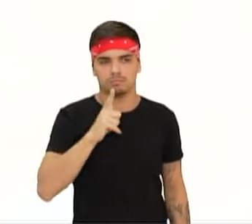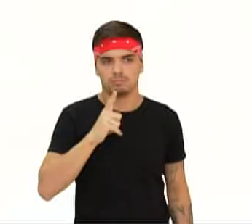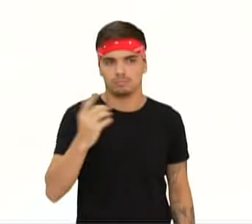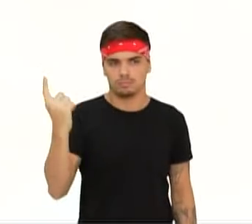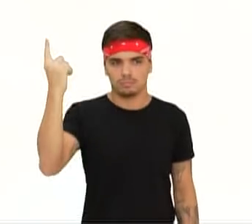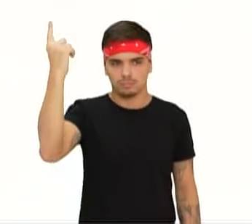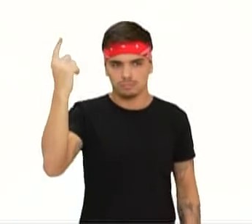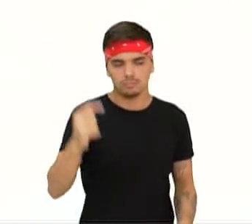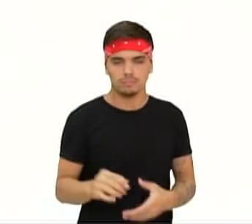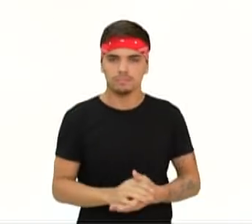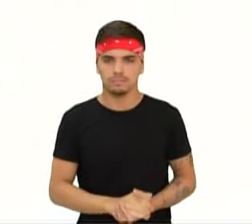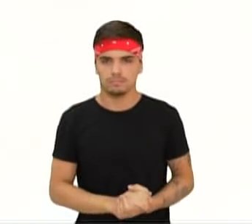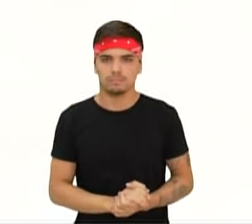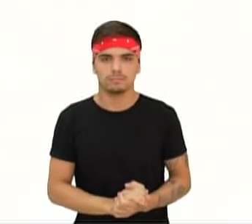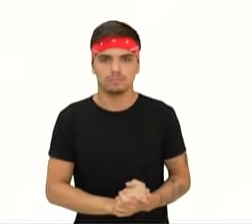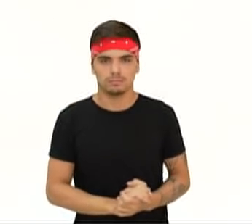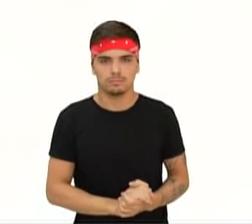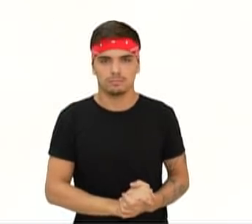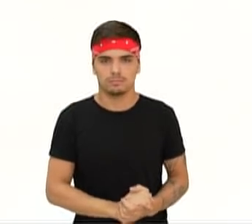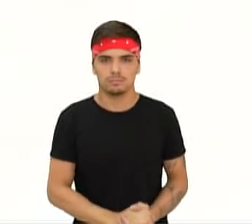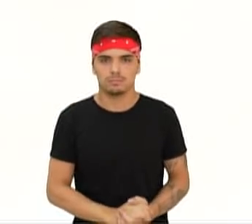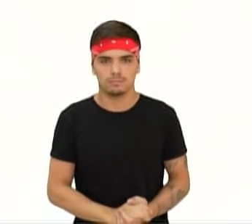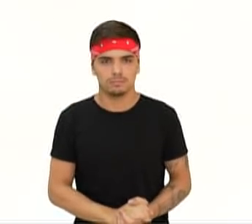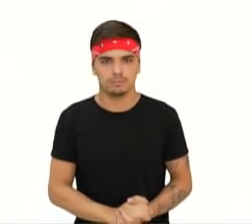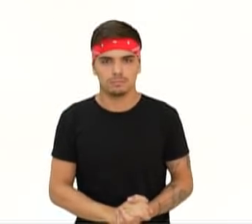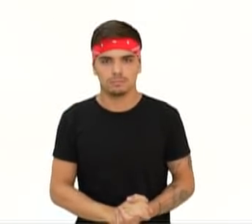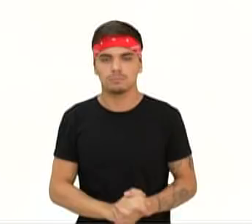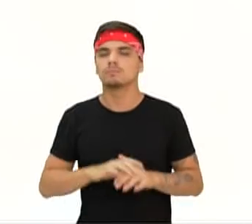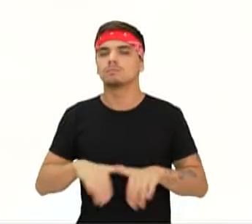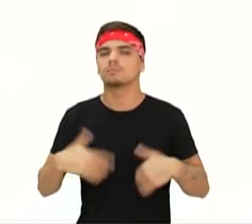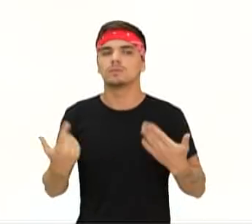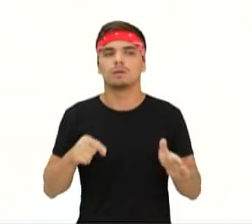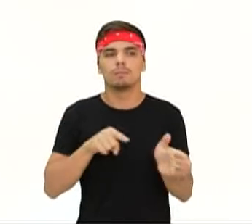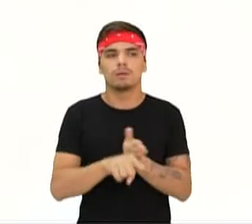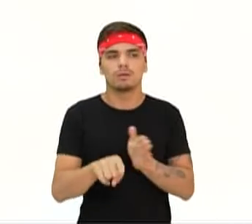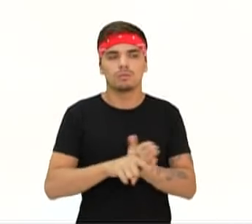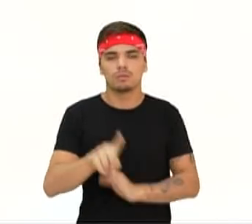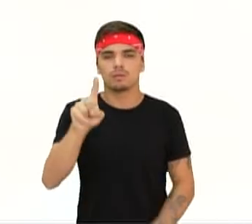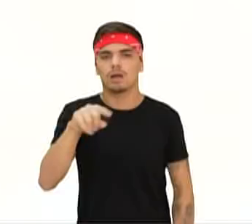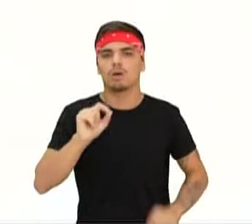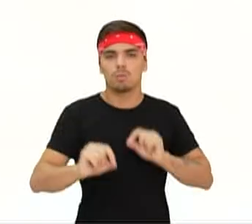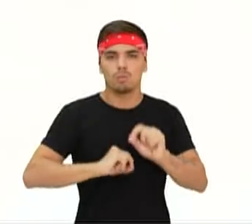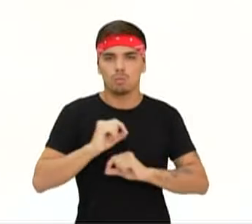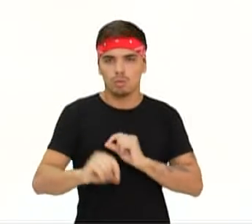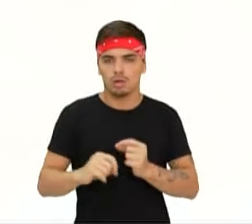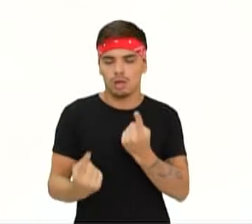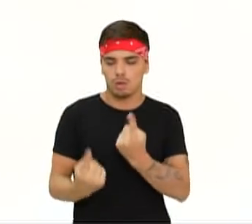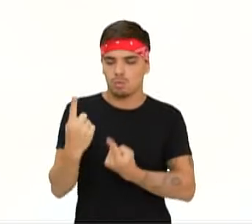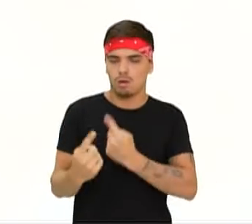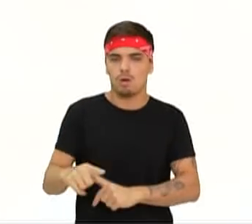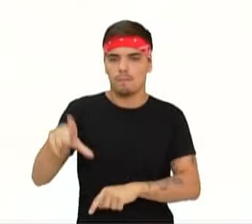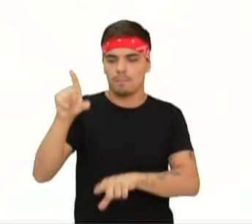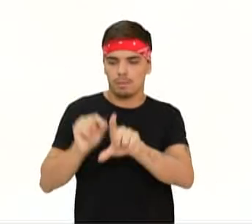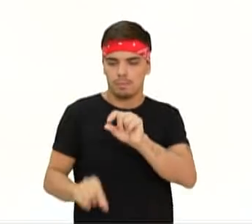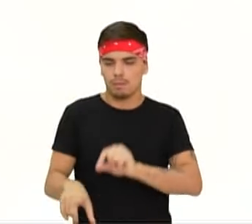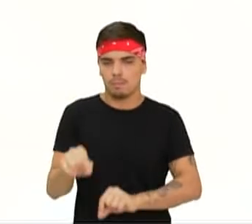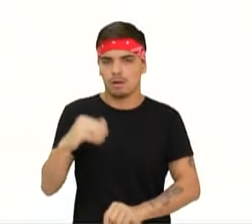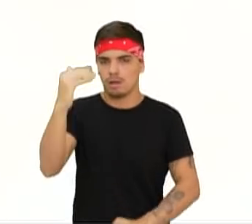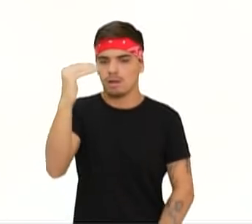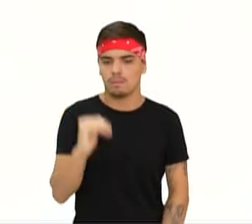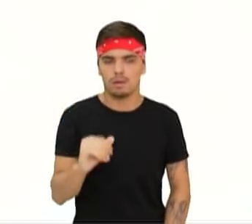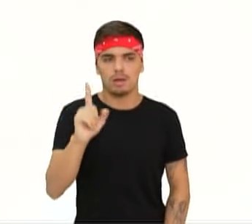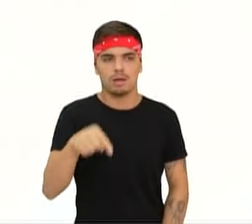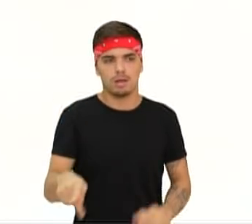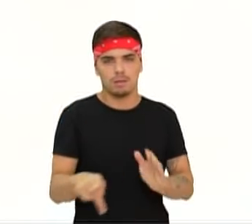Também mostra um tipo de relevo. E aí a pergunta é o seguinte: Qual das alternativas